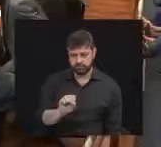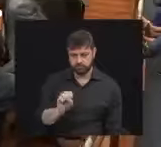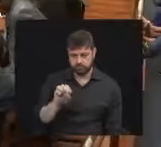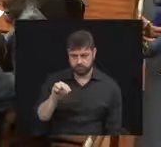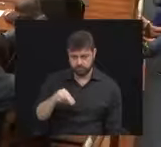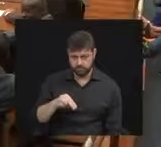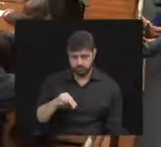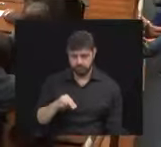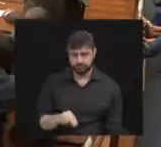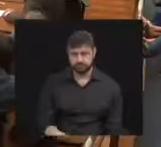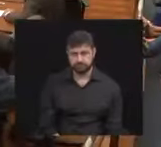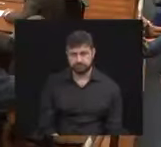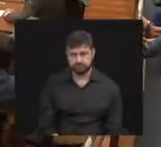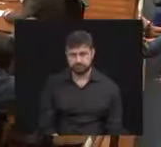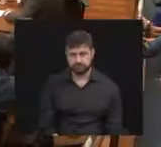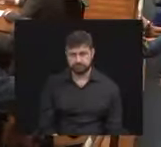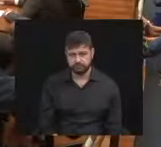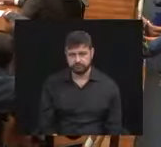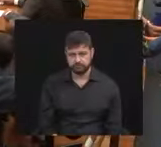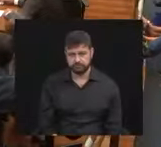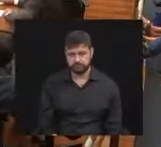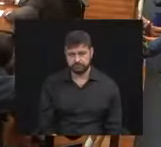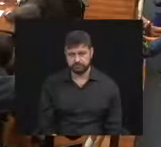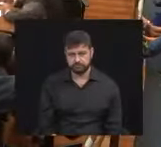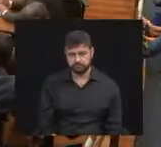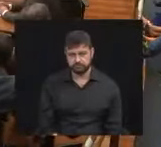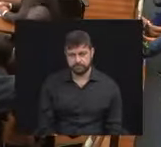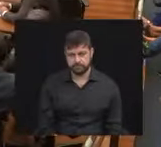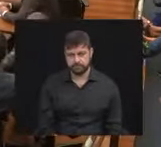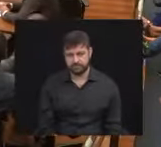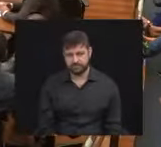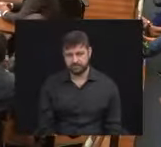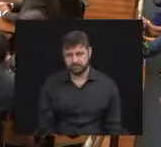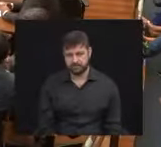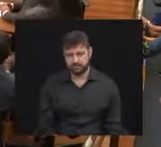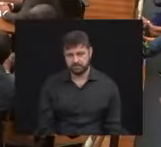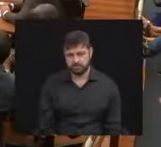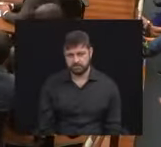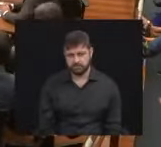casa, a nova mesa diretora do Legislativo para o biênio